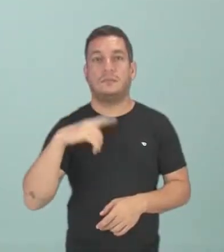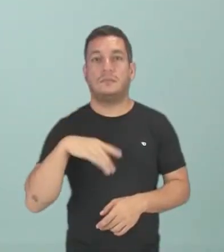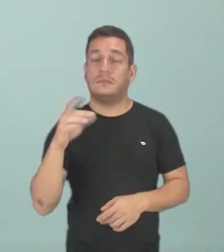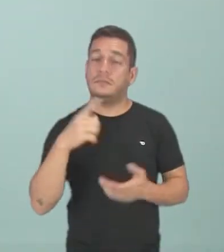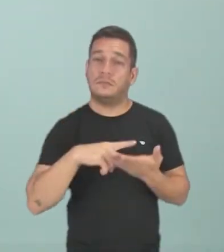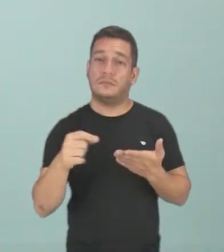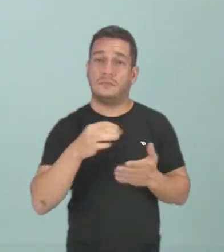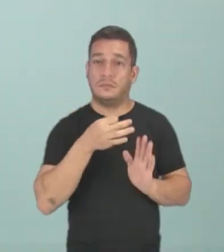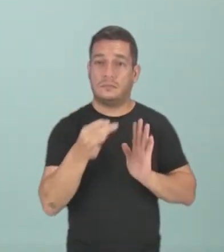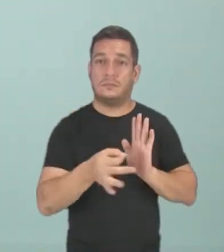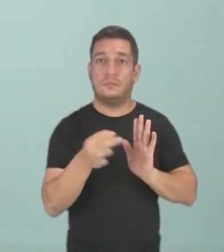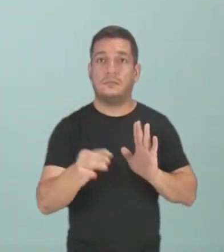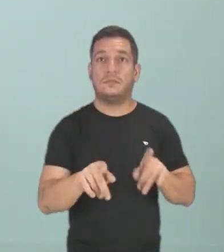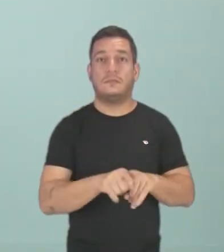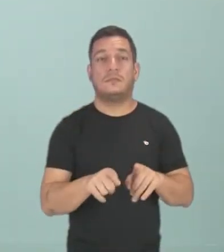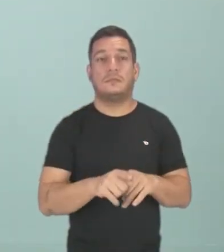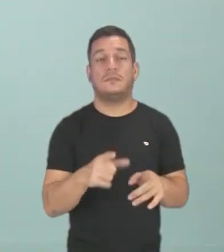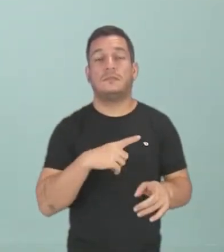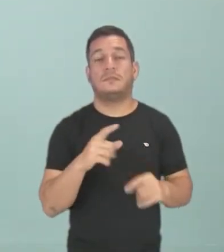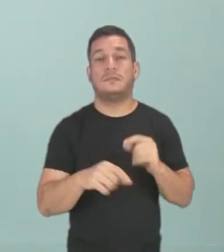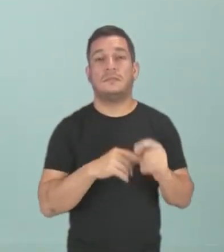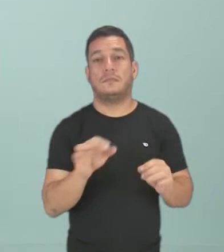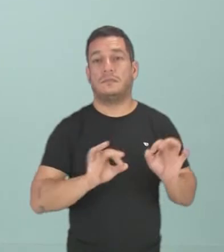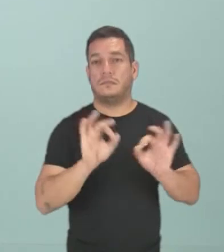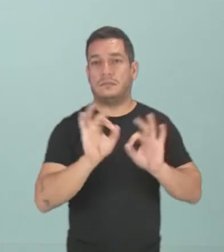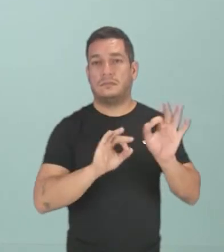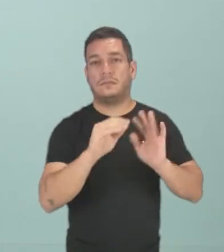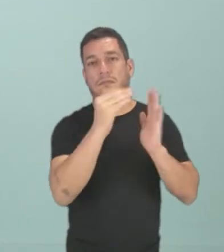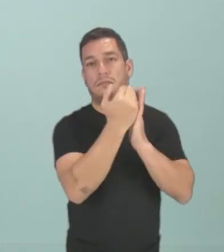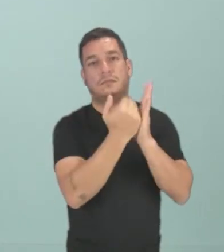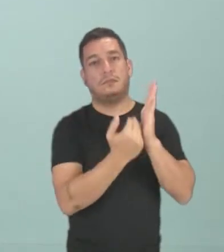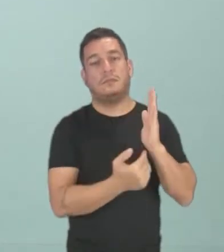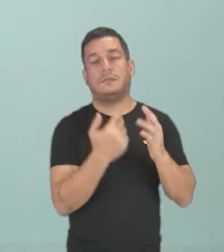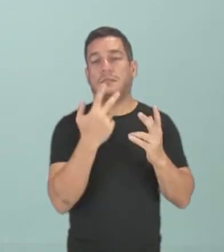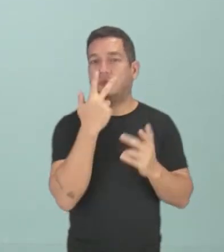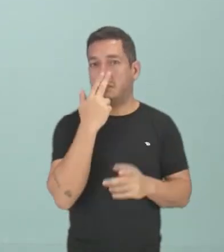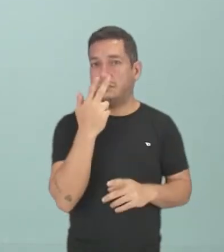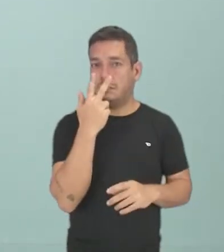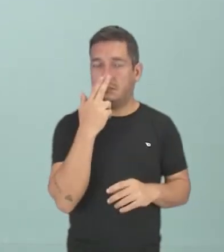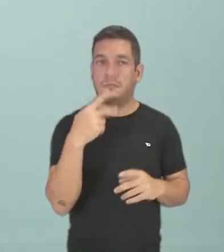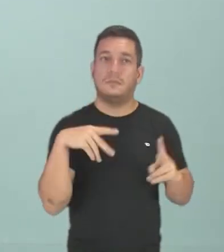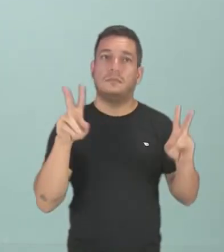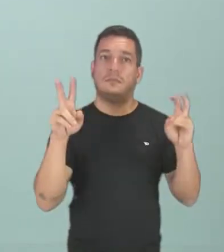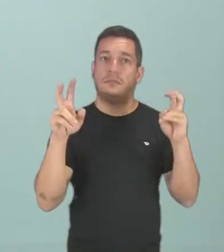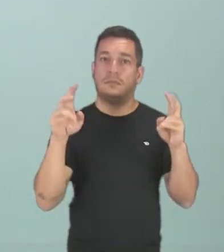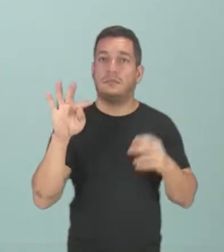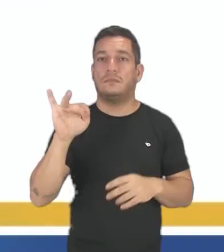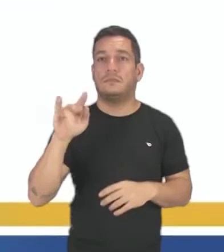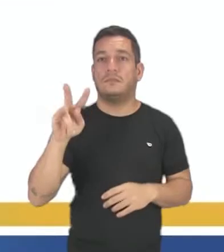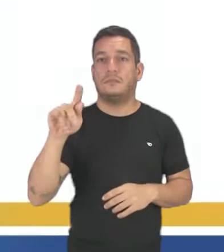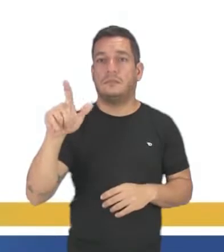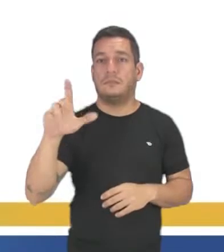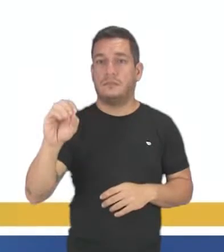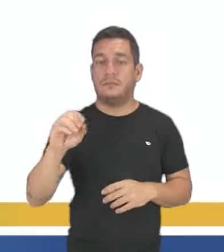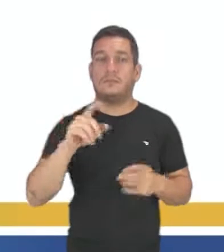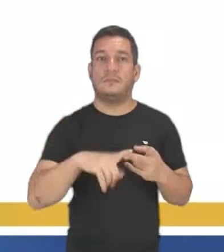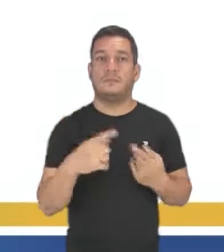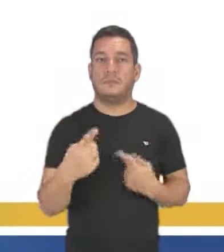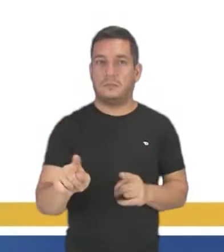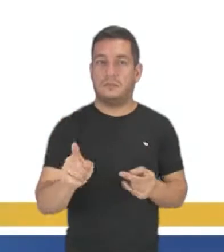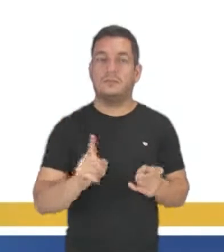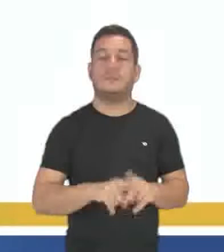de opinião também tem uma composição bem parecida. Possui o título, como a gente já viu,